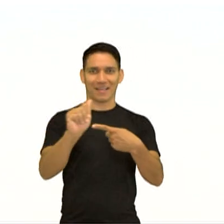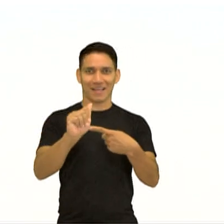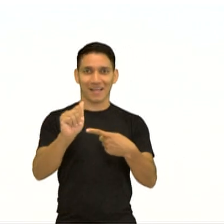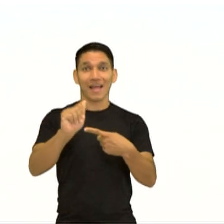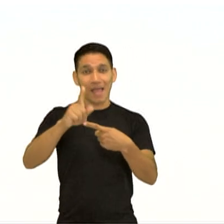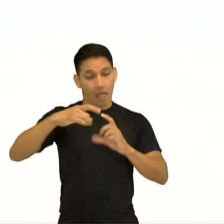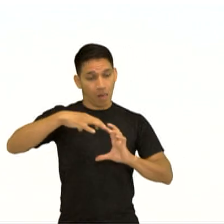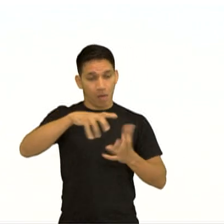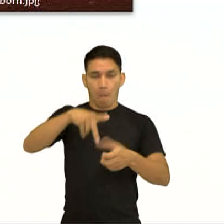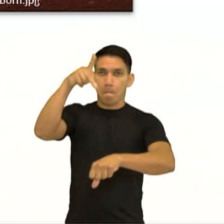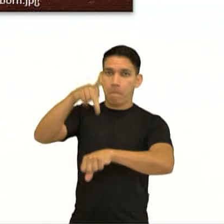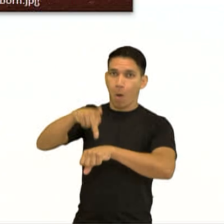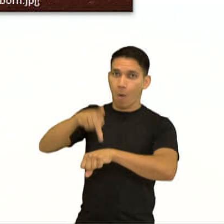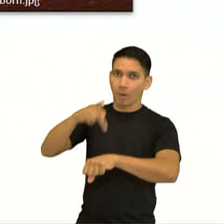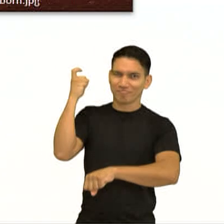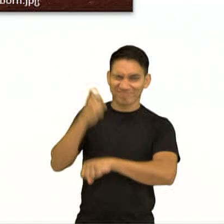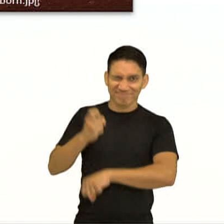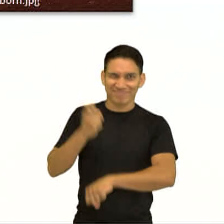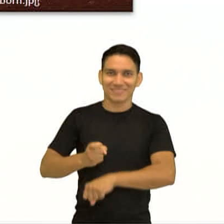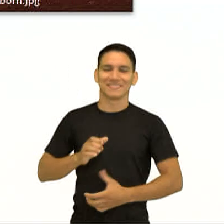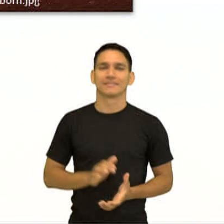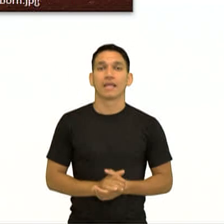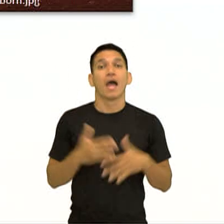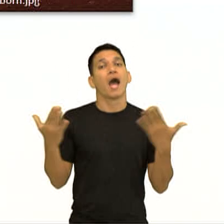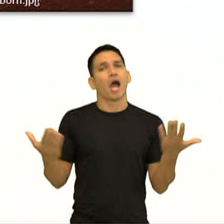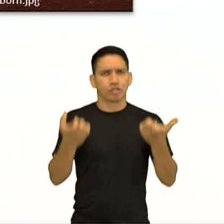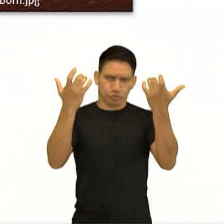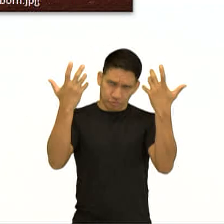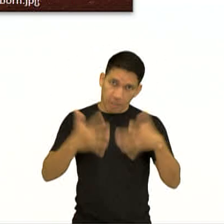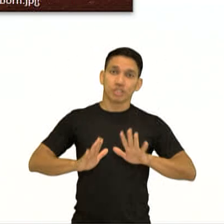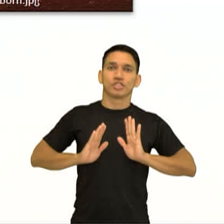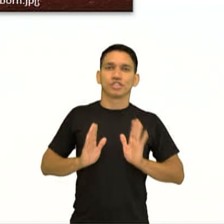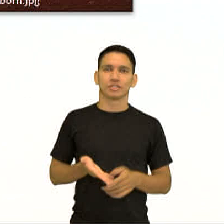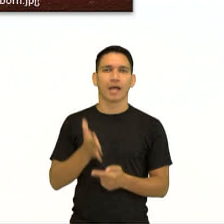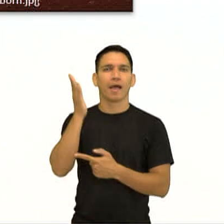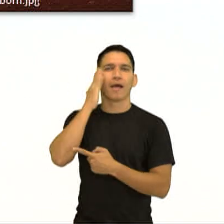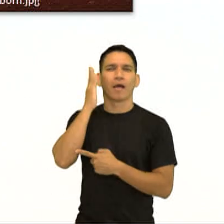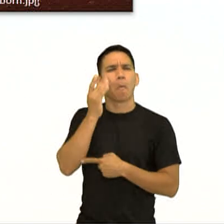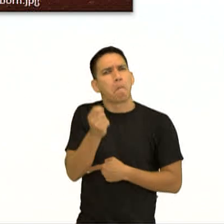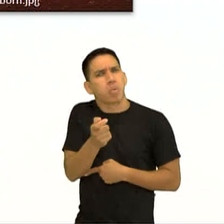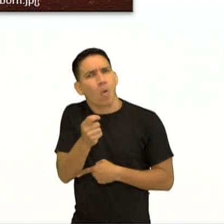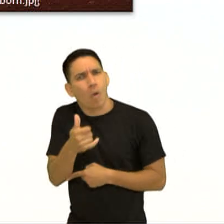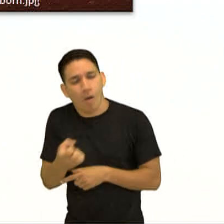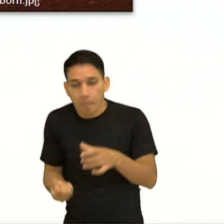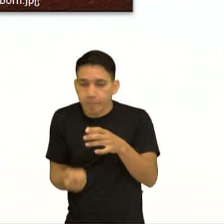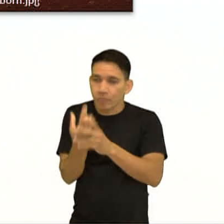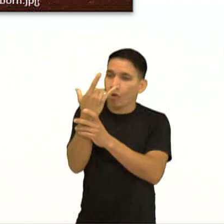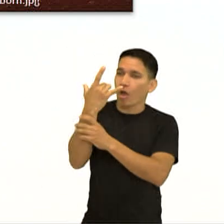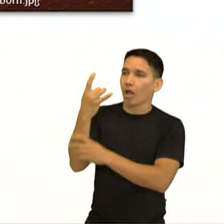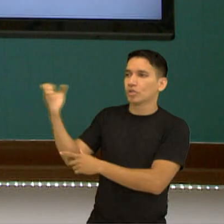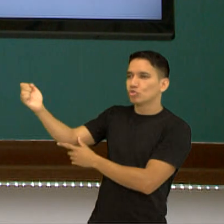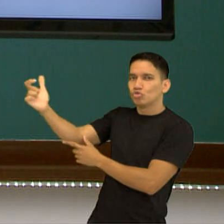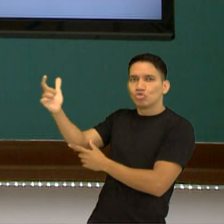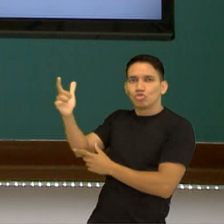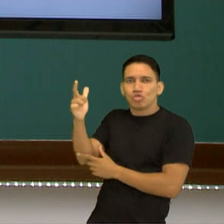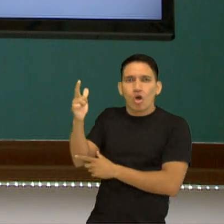planetas rochosos. Agora que a gente já conhece um pouquinho sobre o surgimento do sistema